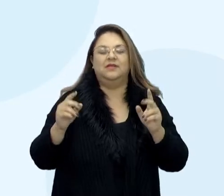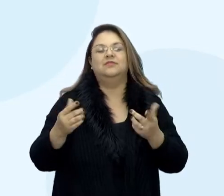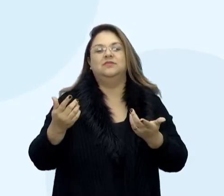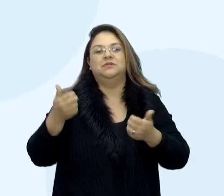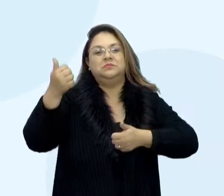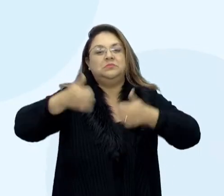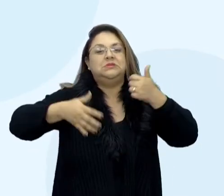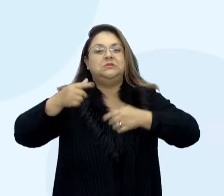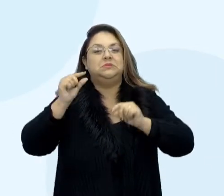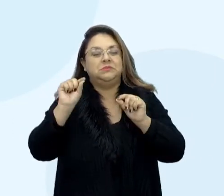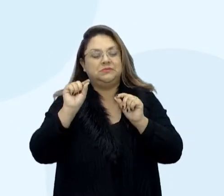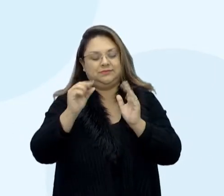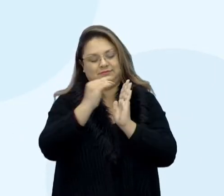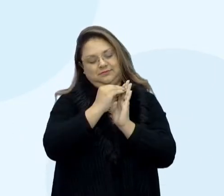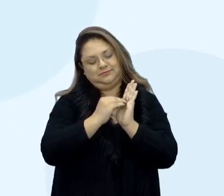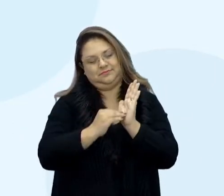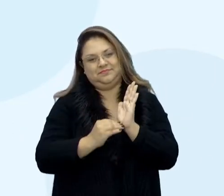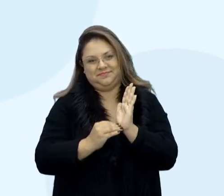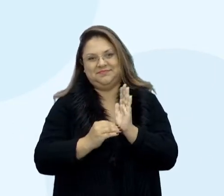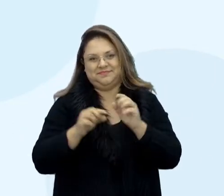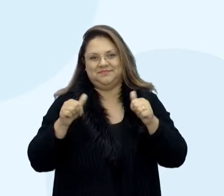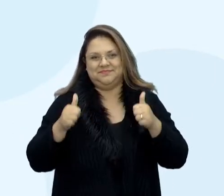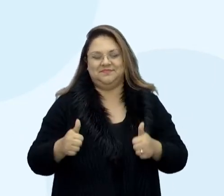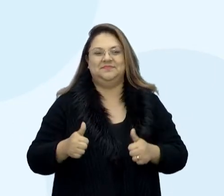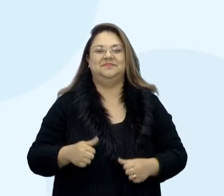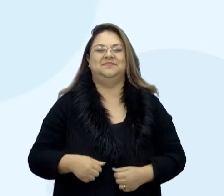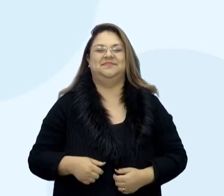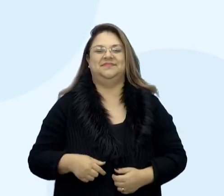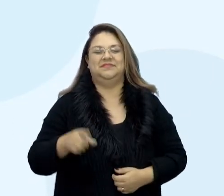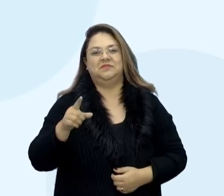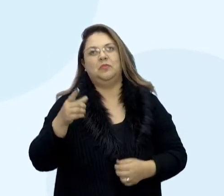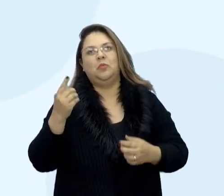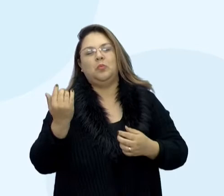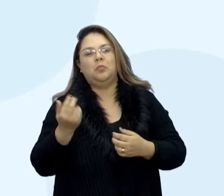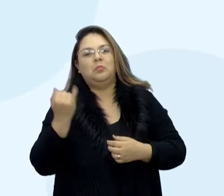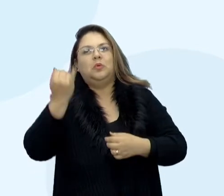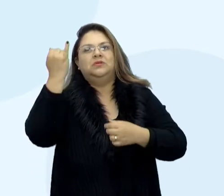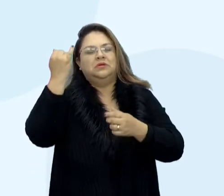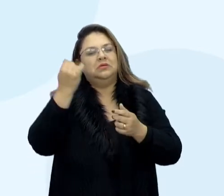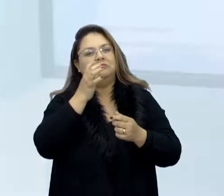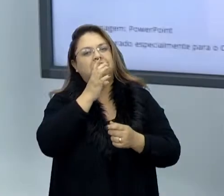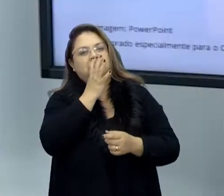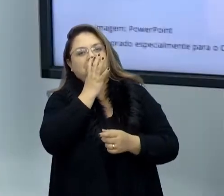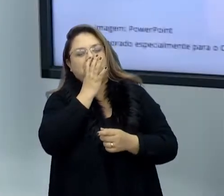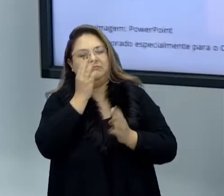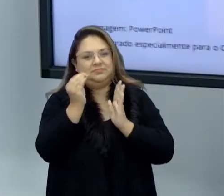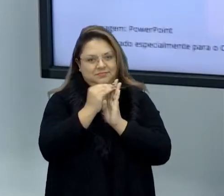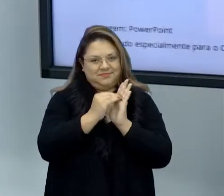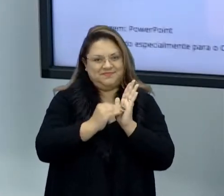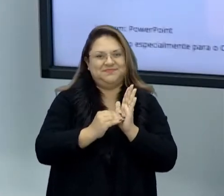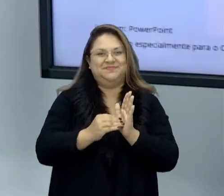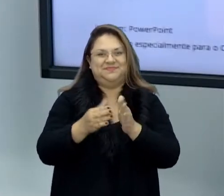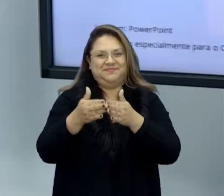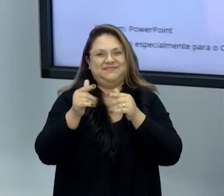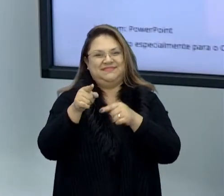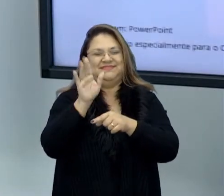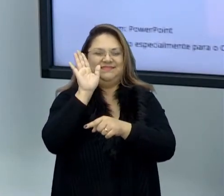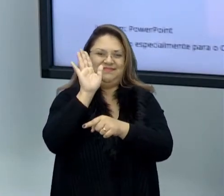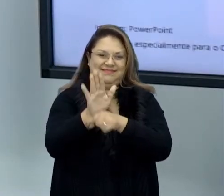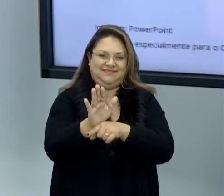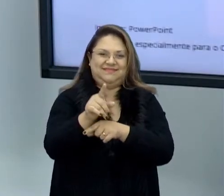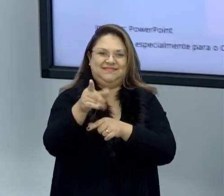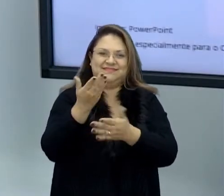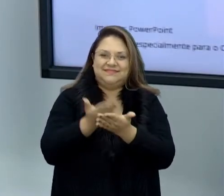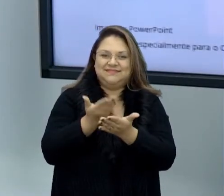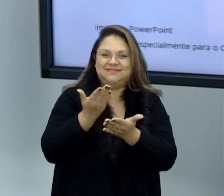de hoje, né, anotem aí suas dúvidas, os pontos que você achar interessante, que vai facilitar aí bastante os seus